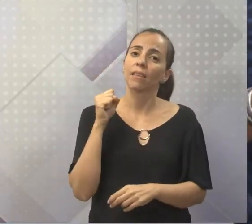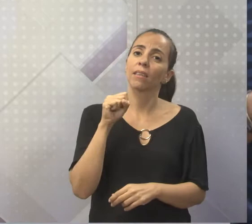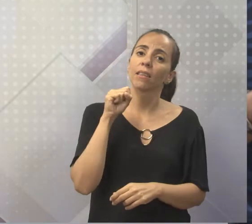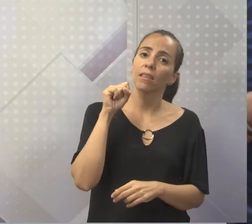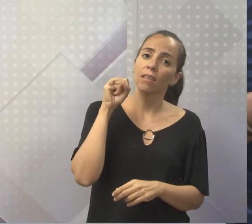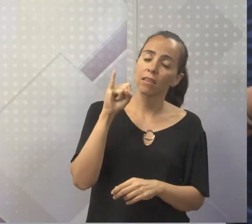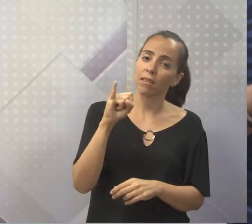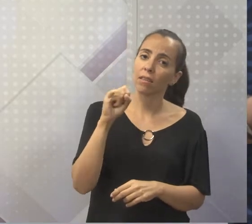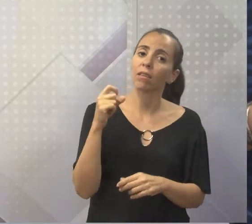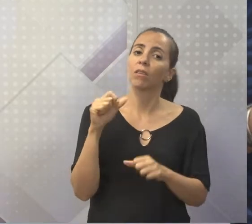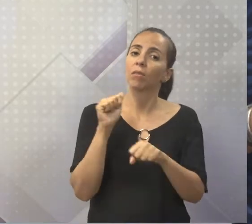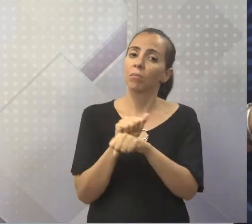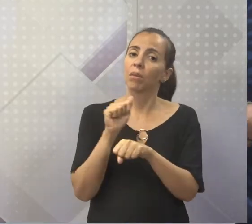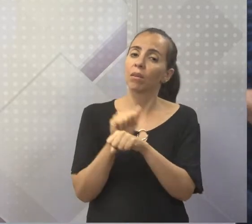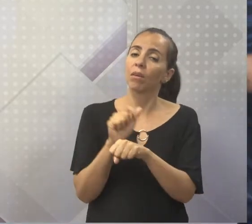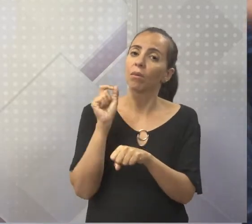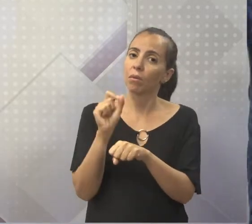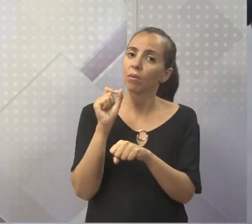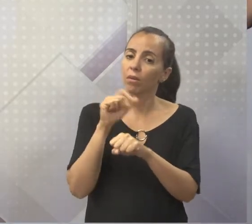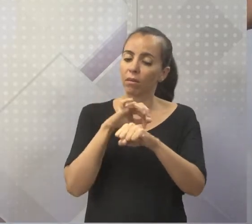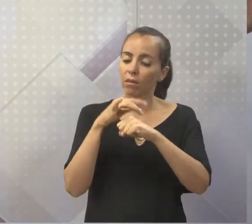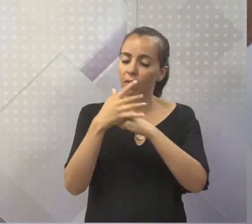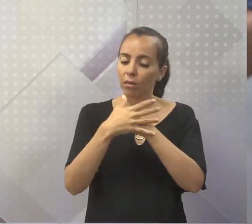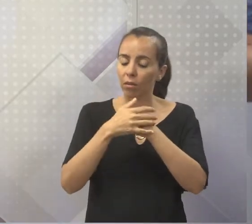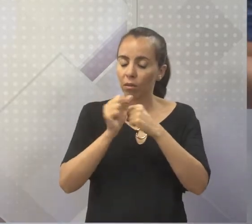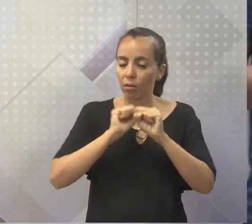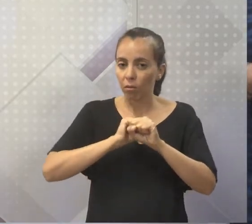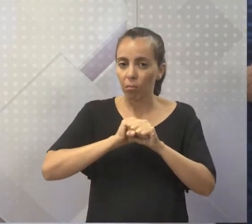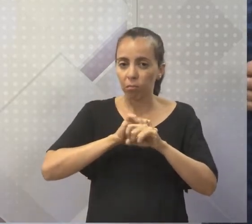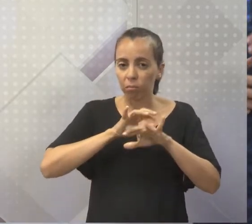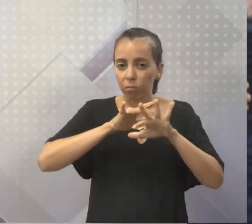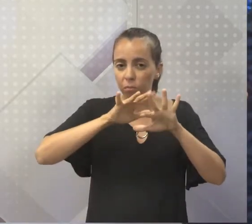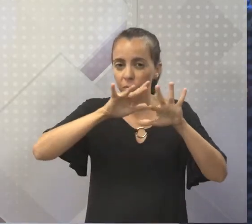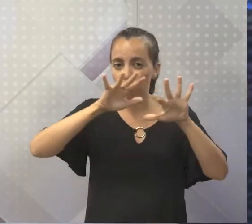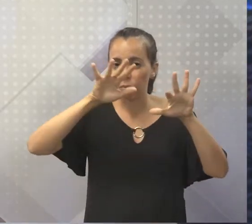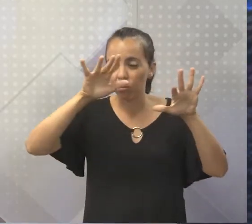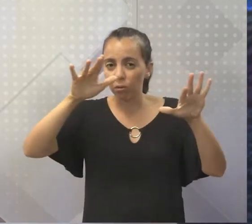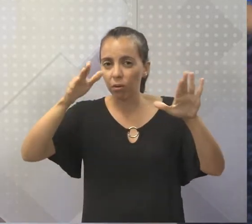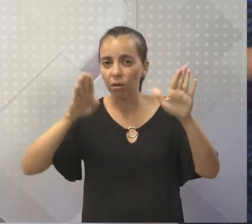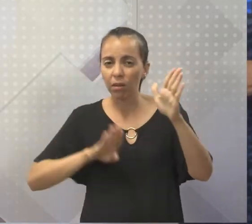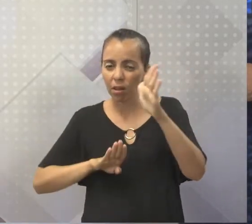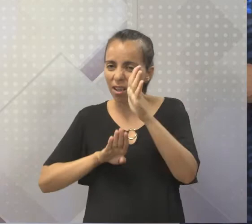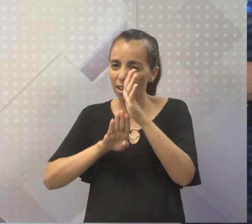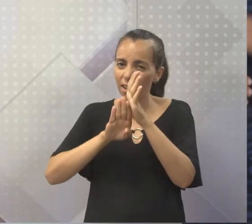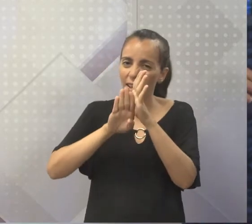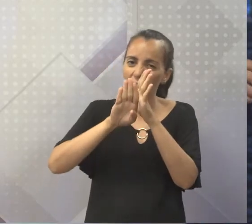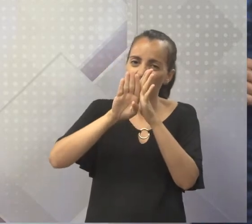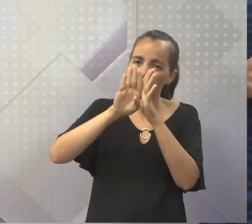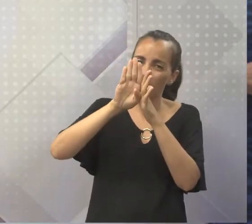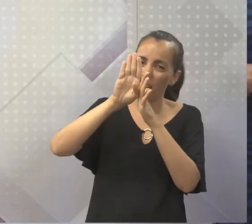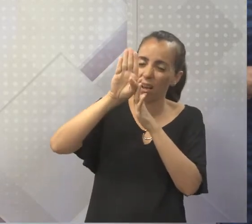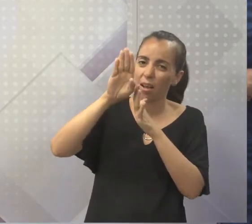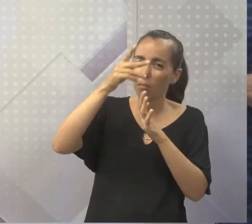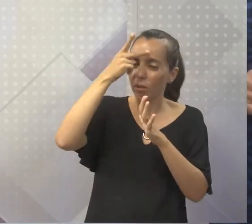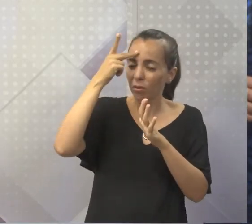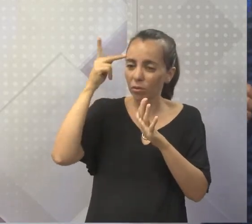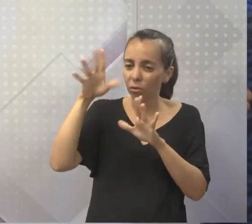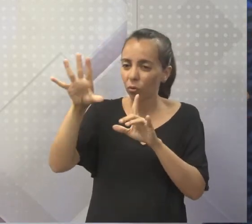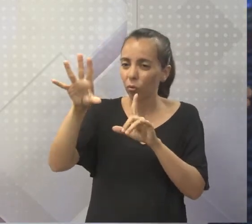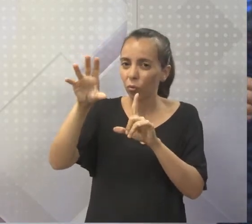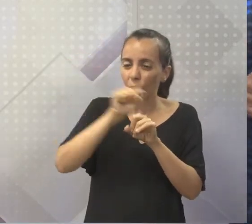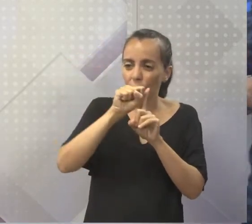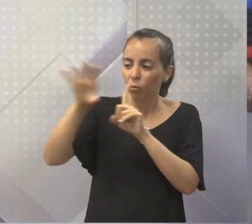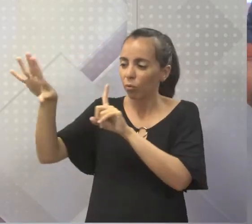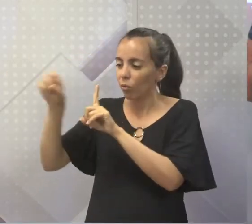enquanto ciência ou seja o aumento exagerado número de casos no que nós chamamos de segunda